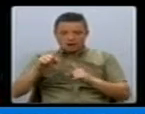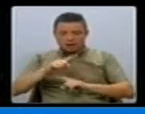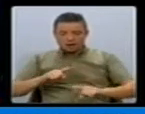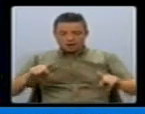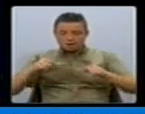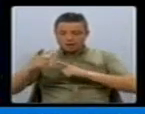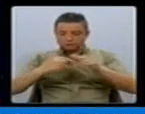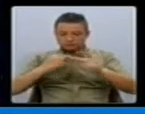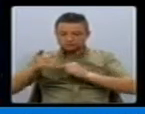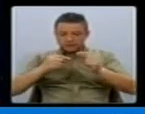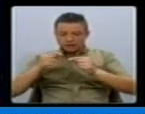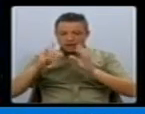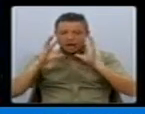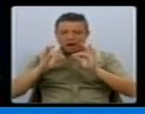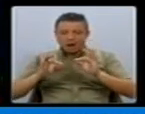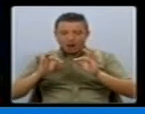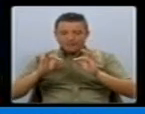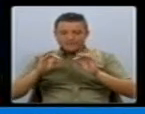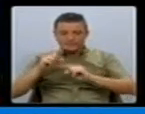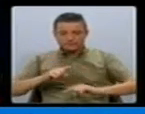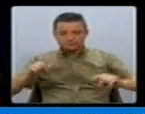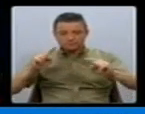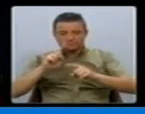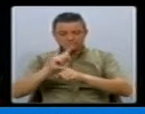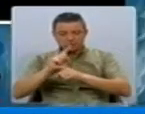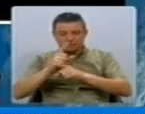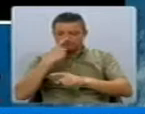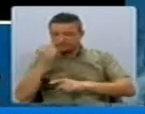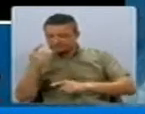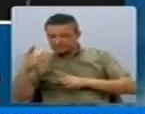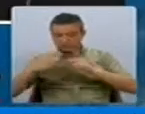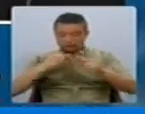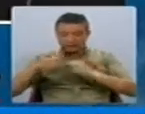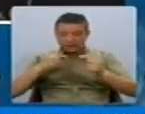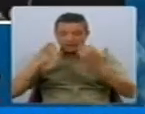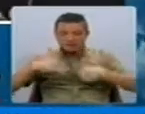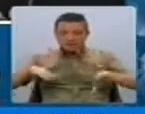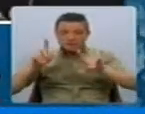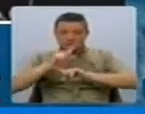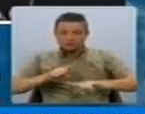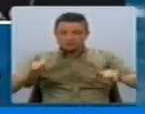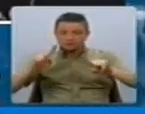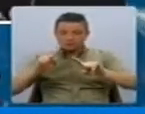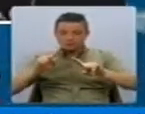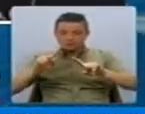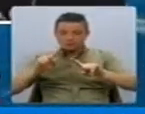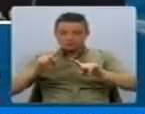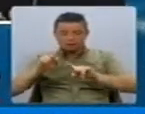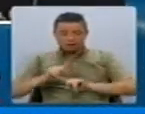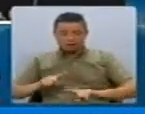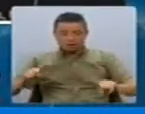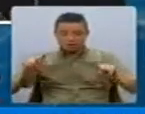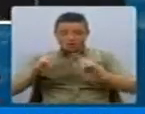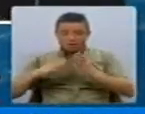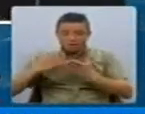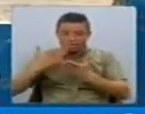das estrelas, teve um nascimento que parecia mesmo uma estrela, só que não chegou a ter massa suficiente para